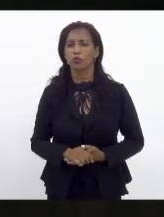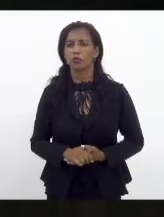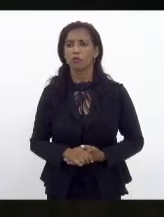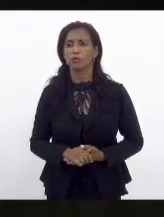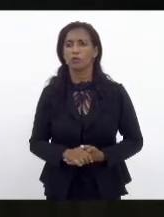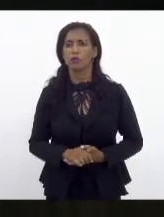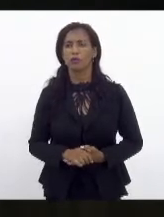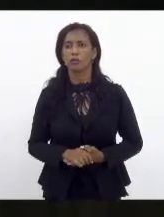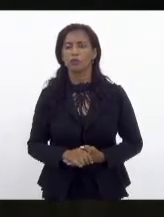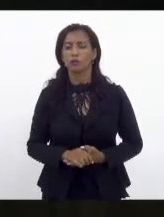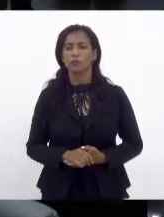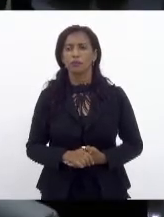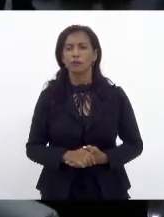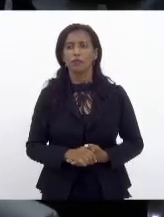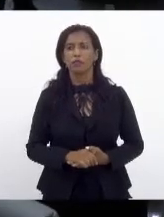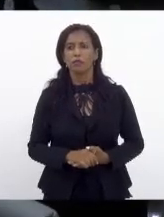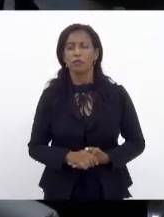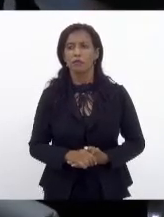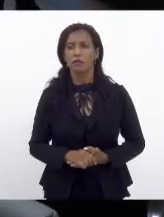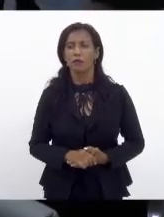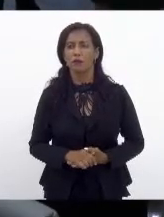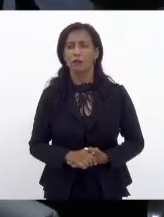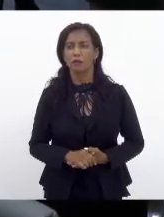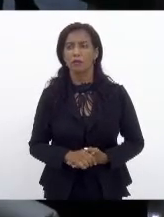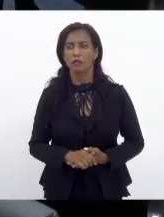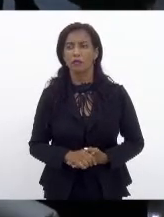tem alguém online?